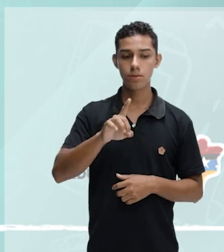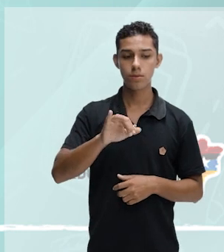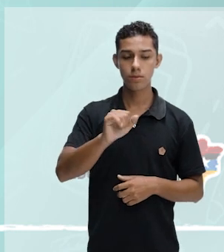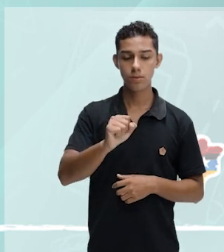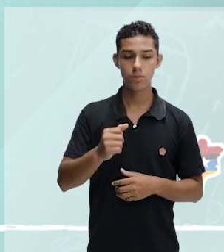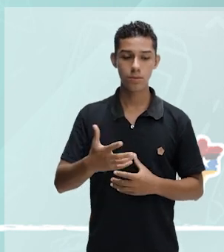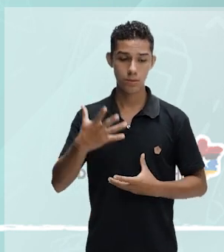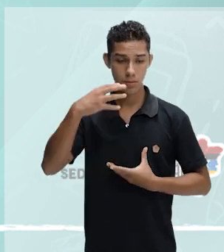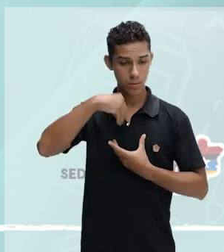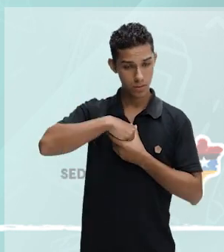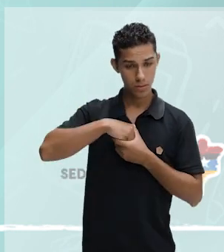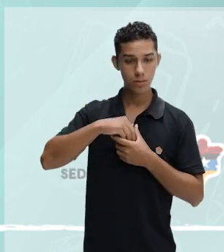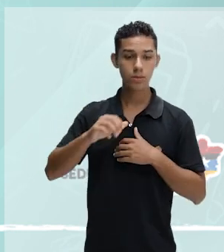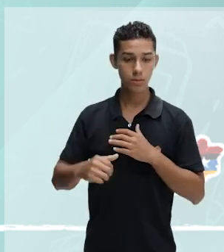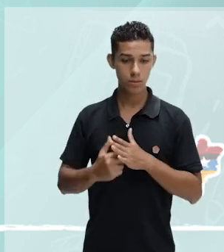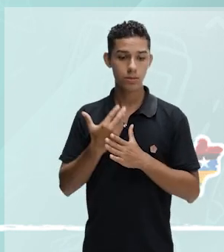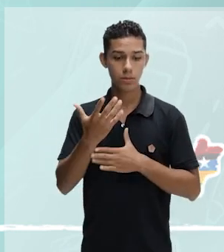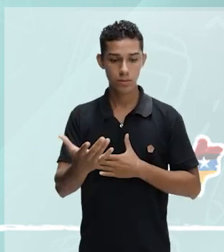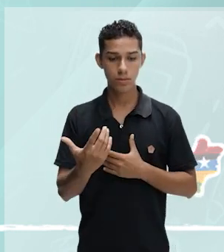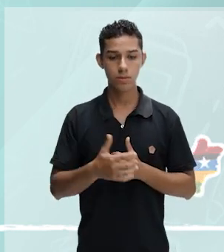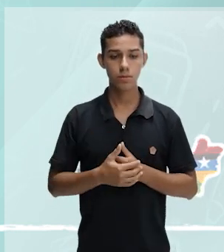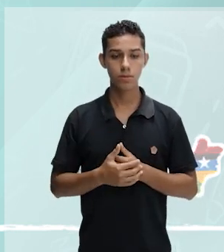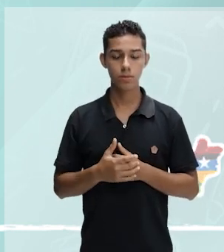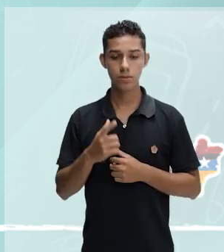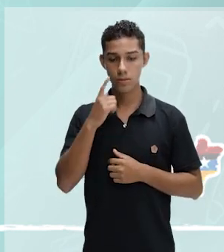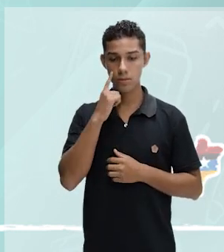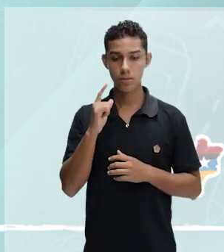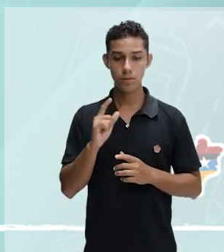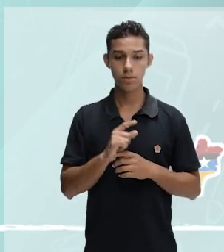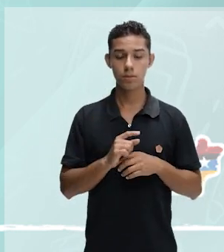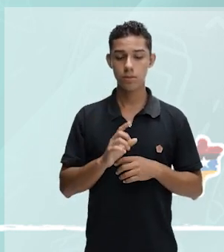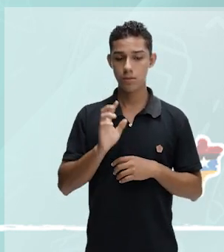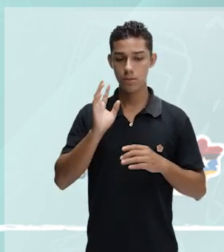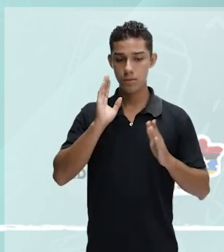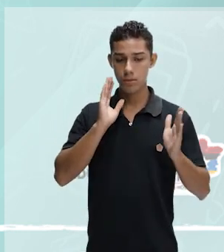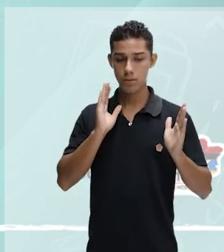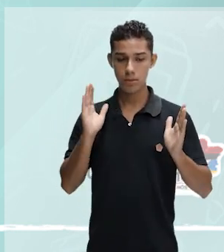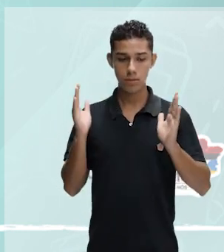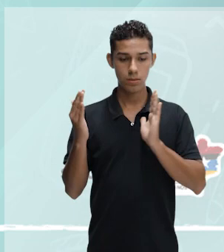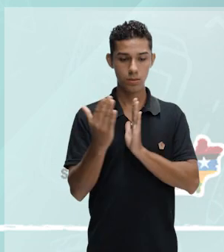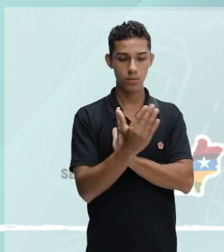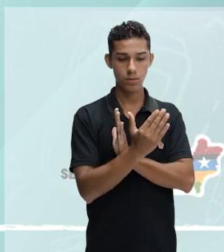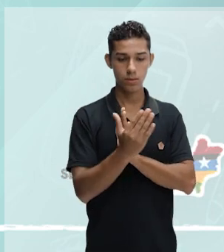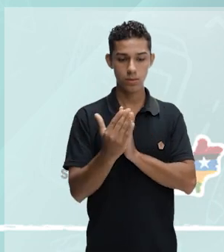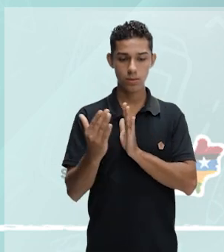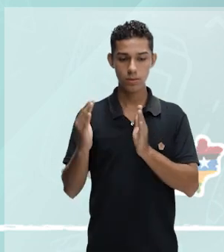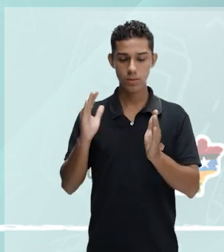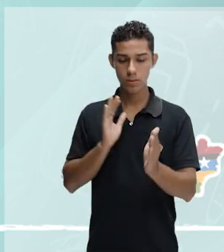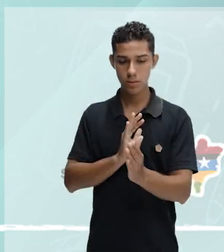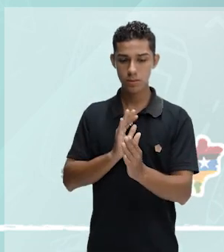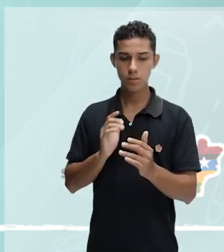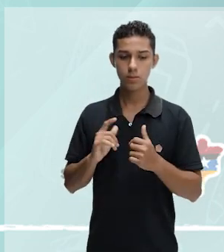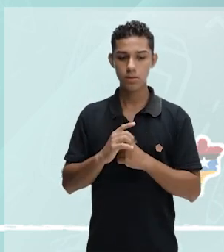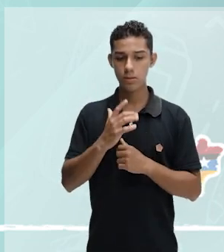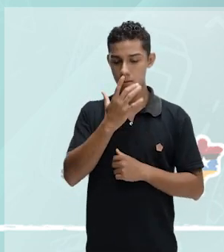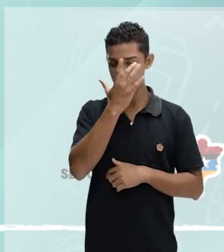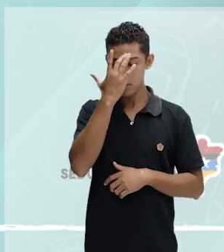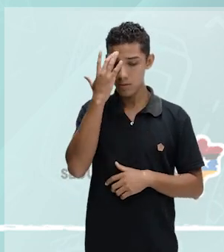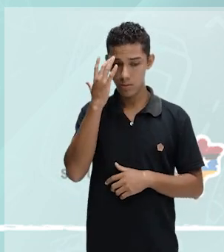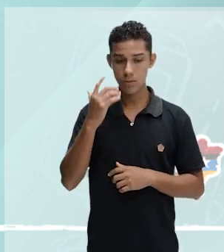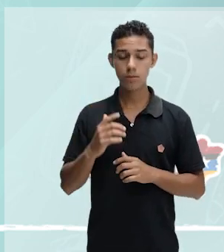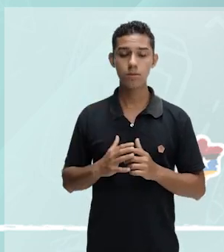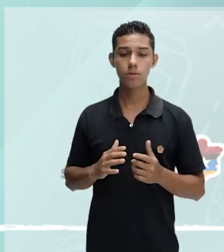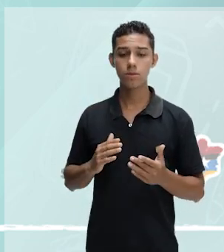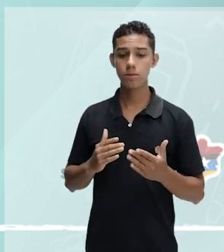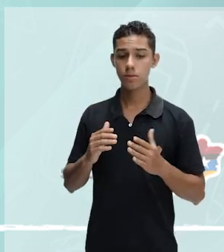medial externa. Quando gira a interna, quando gira a face anterior do membro para dentro, e a externa, quando gira a face